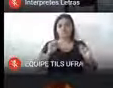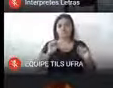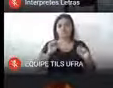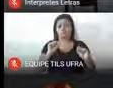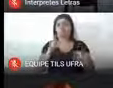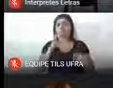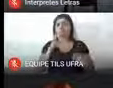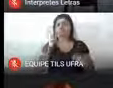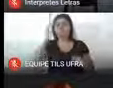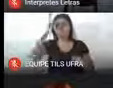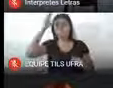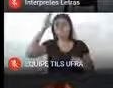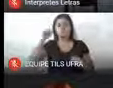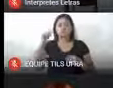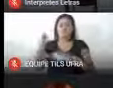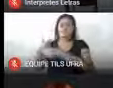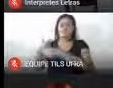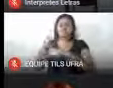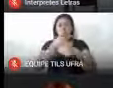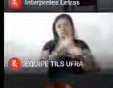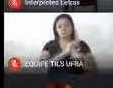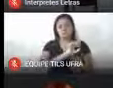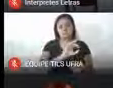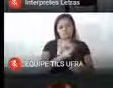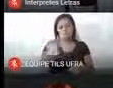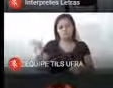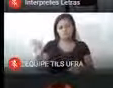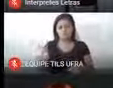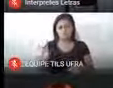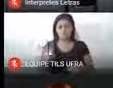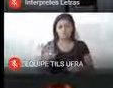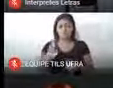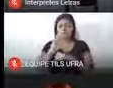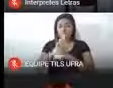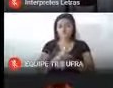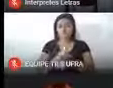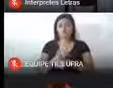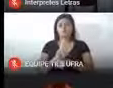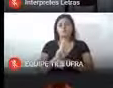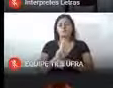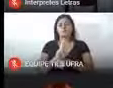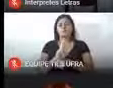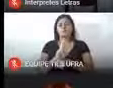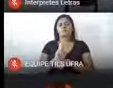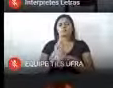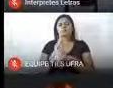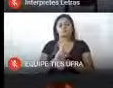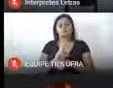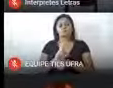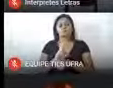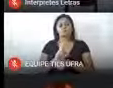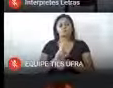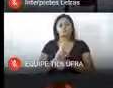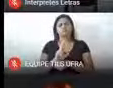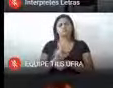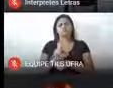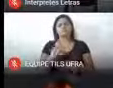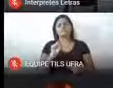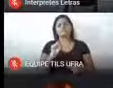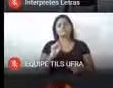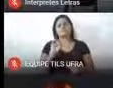representações simbólicas, fundamentadas no contexto sociocultural, revelam-se integradas ao costume